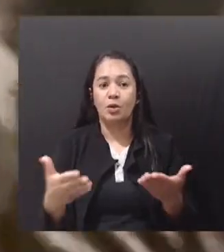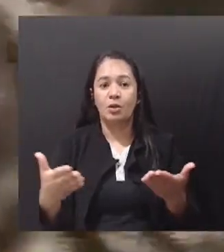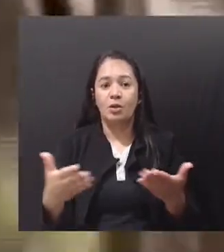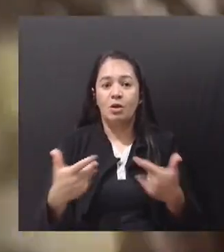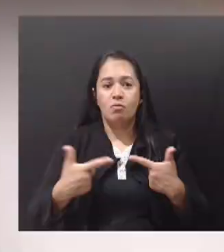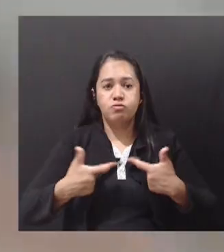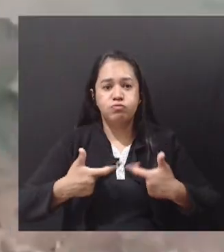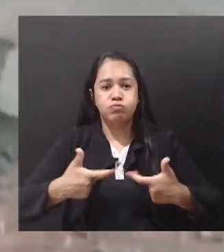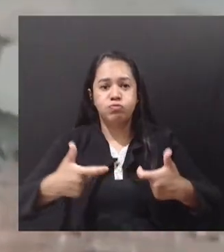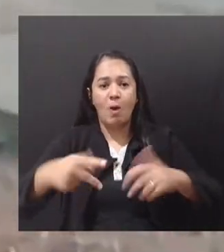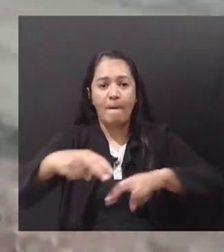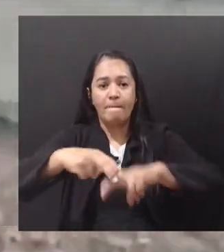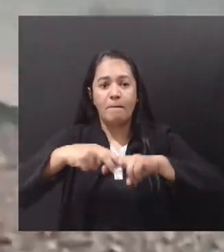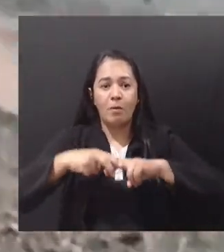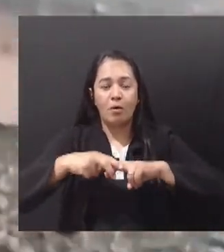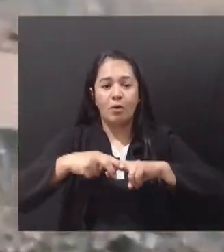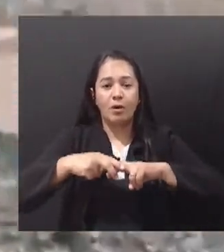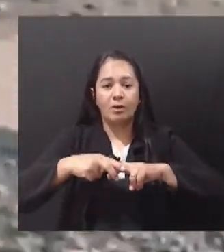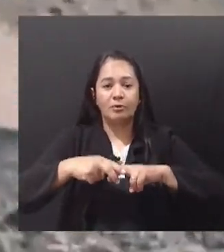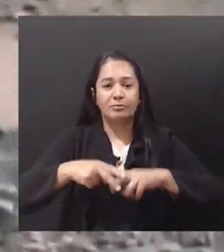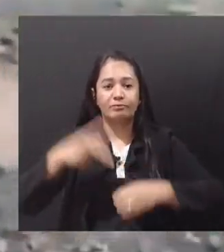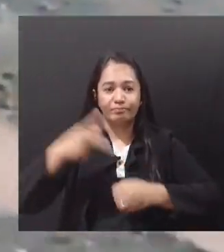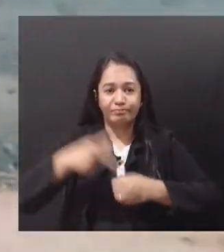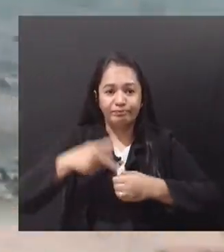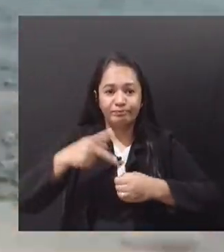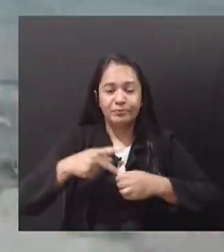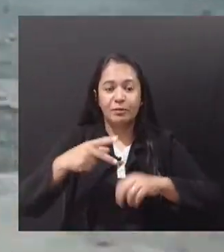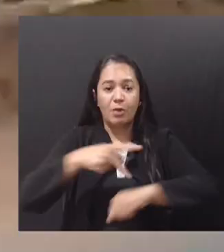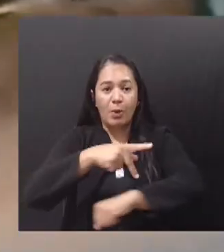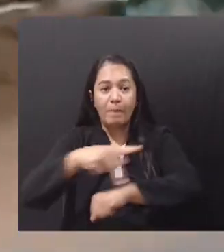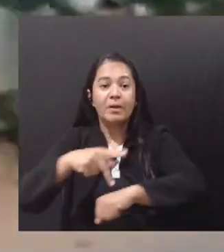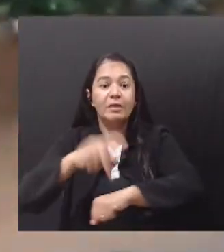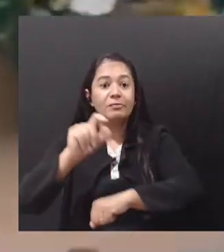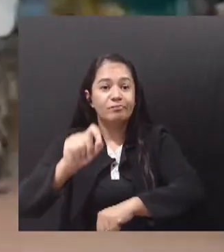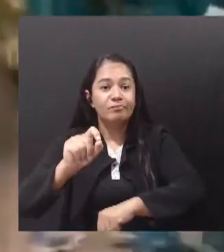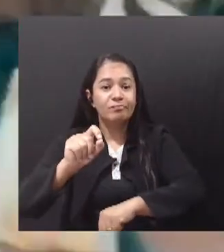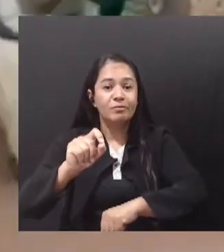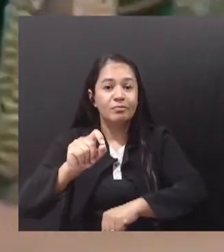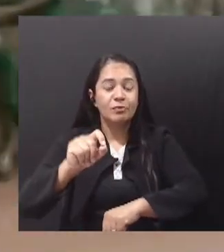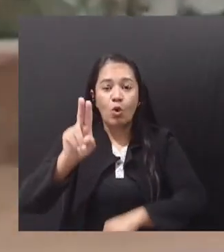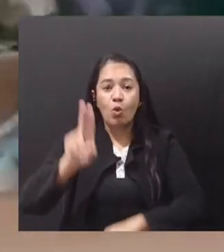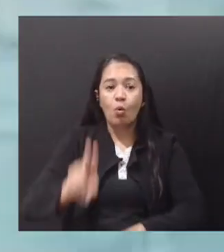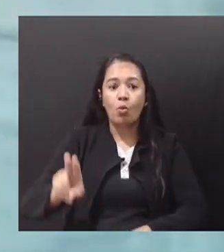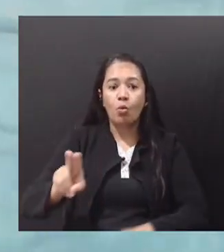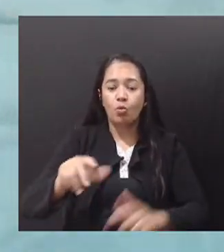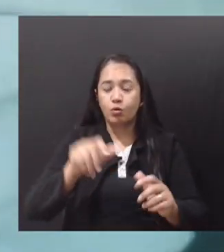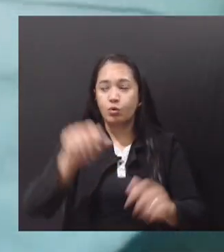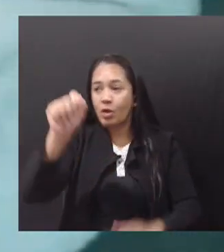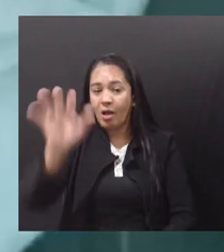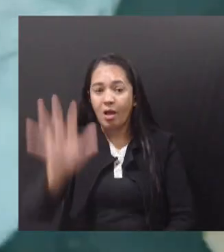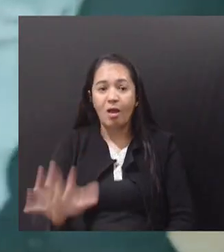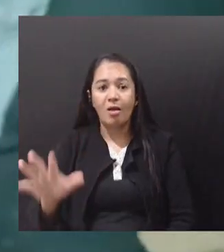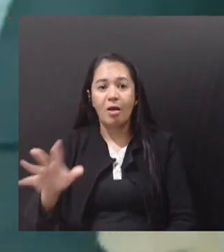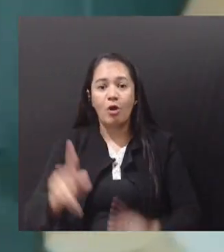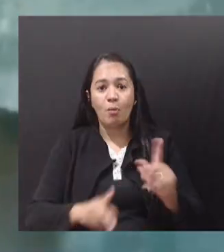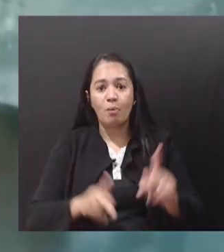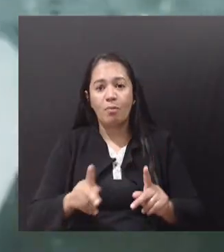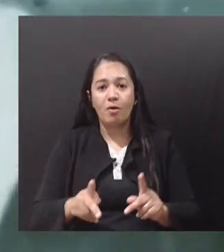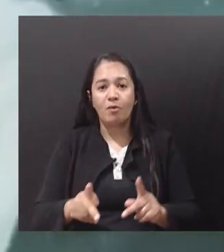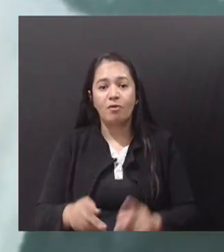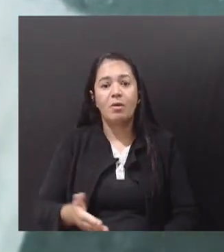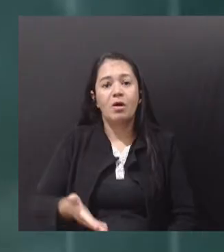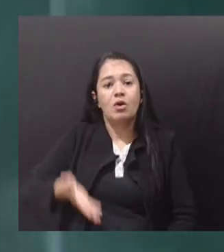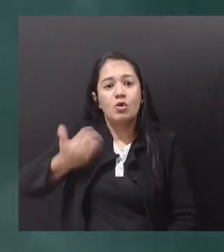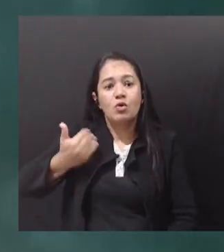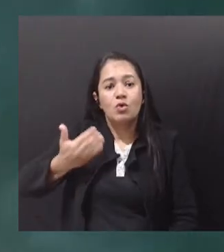guerras são por conta de minerais e de países que usam o continente africano, os povos, para extrair